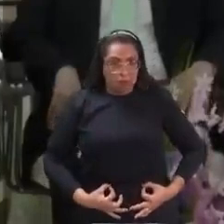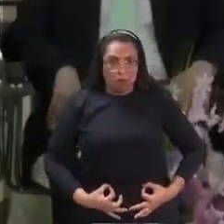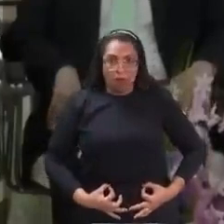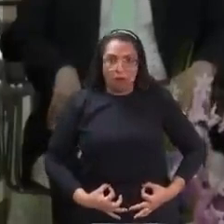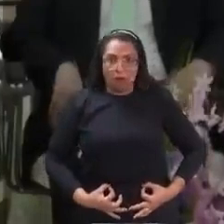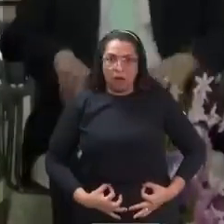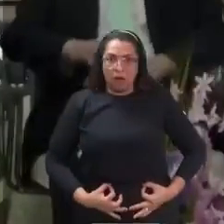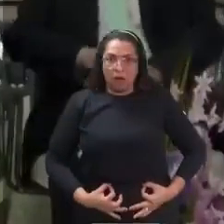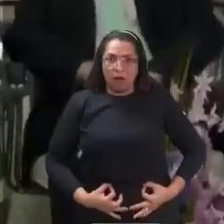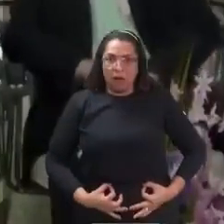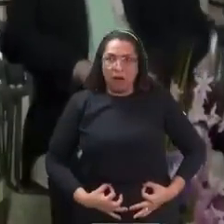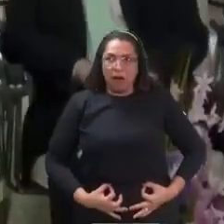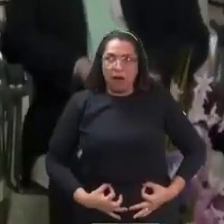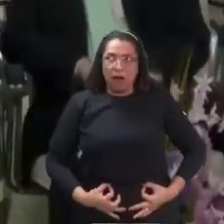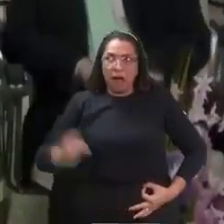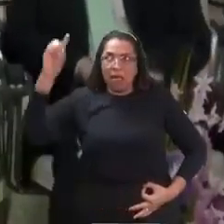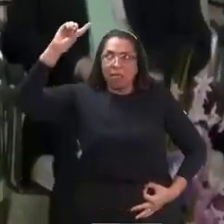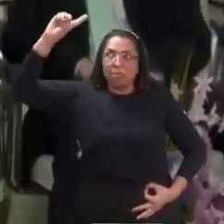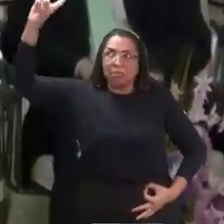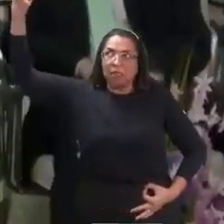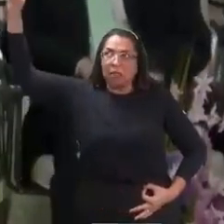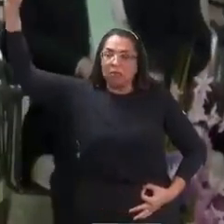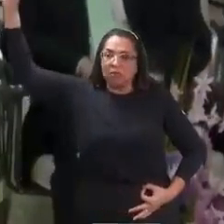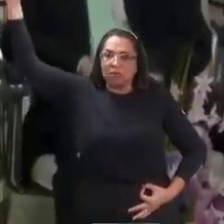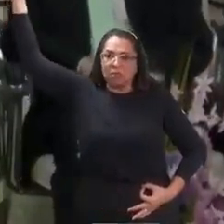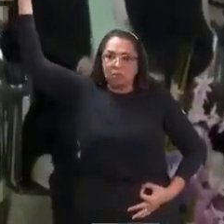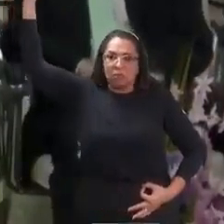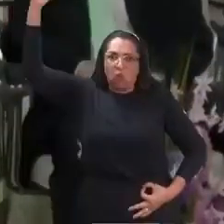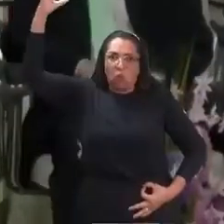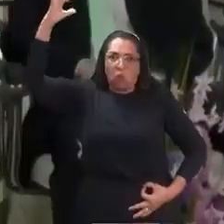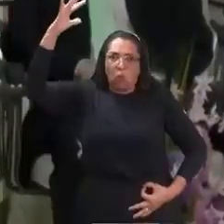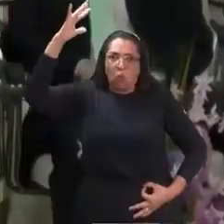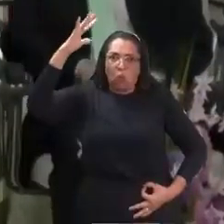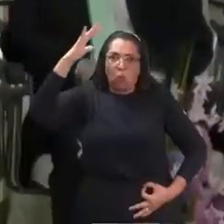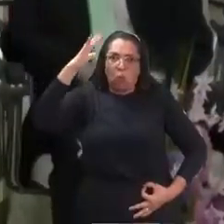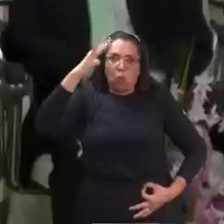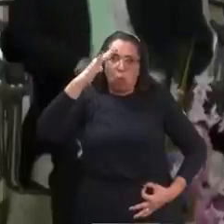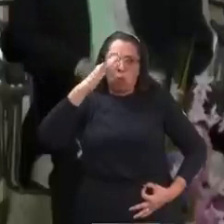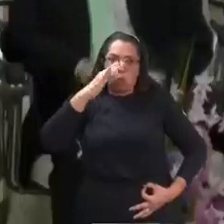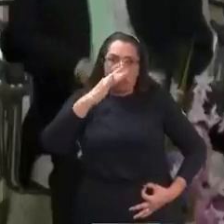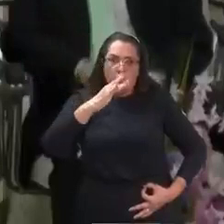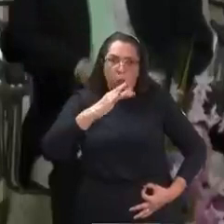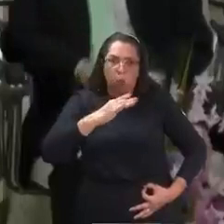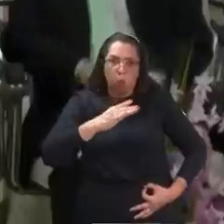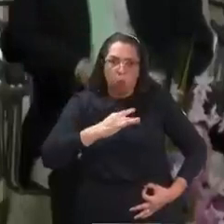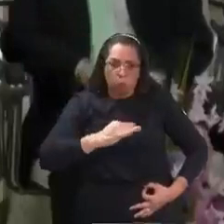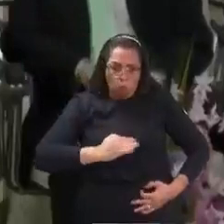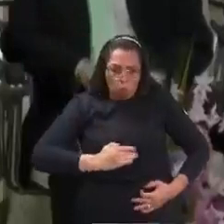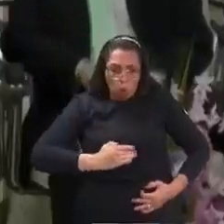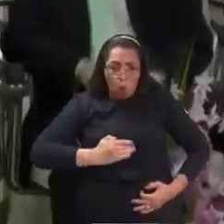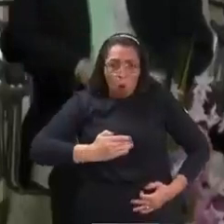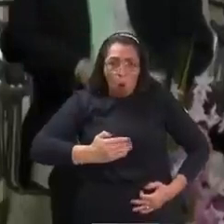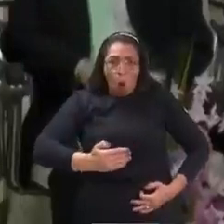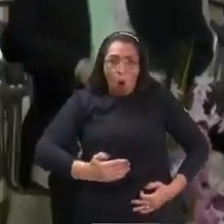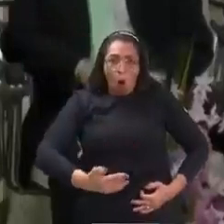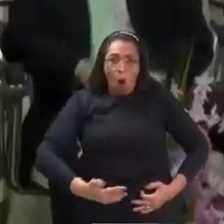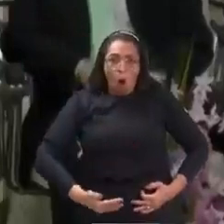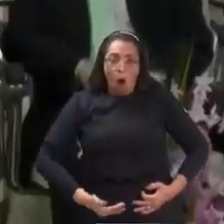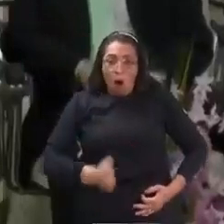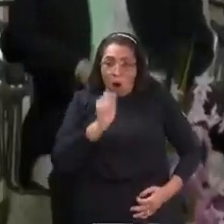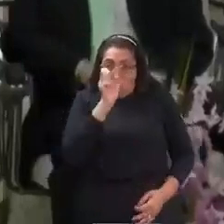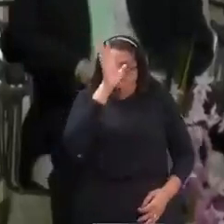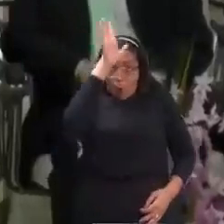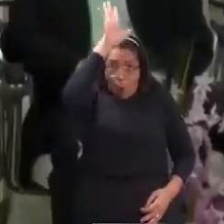gerar o projeto que ia explodir Romanos 8. Um projeto espiritual que